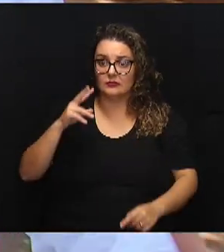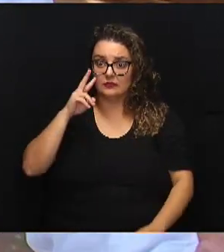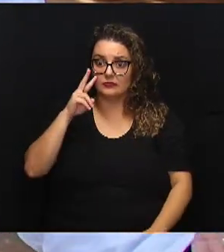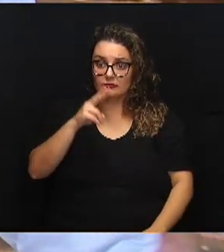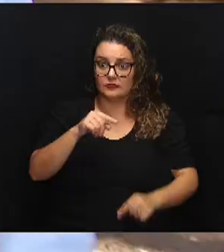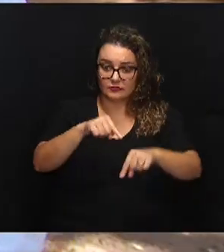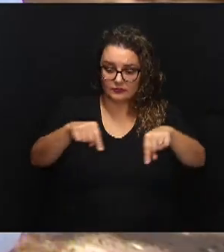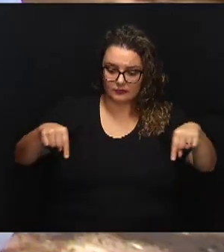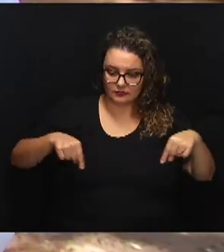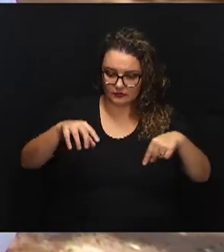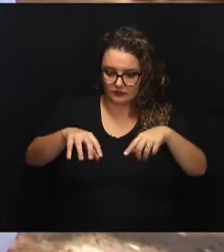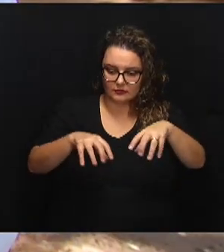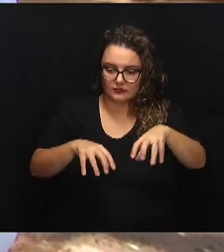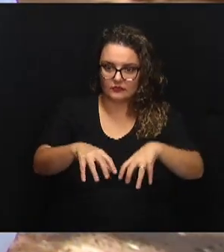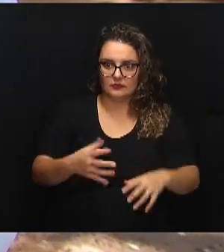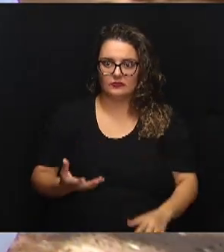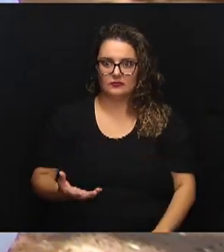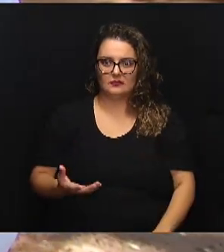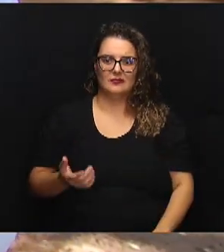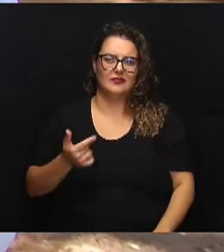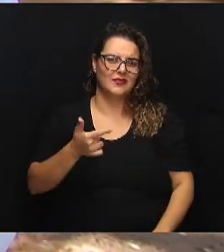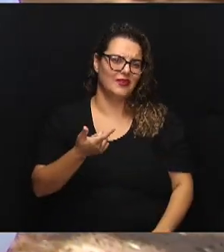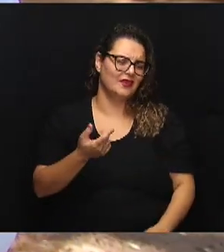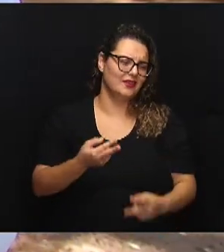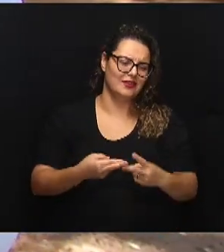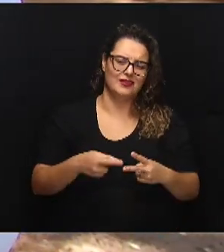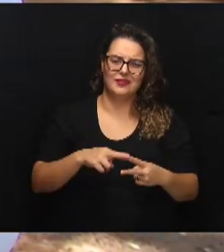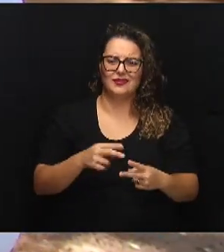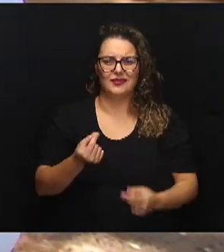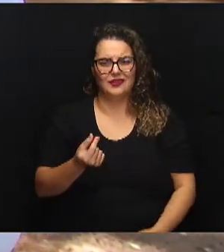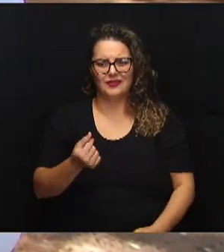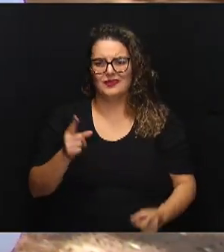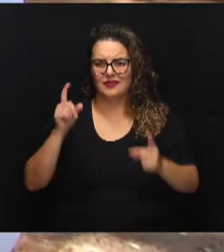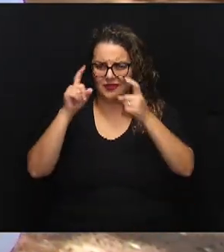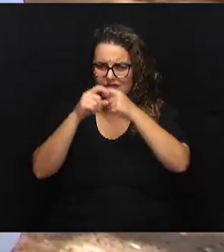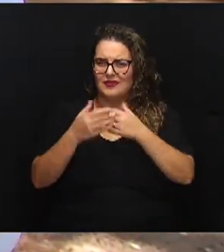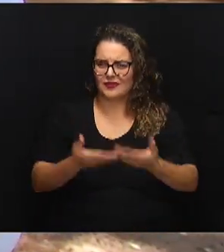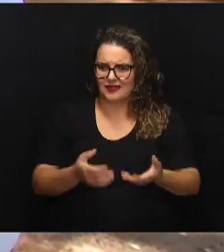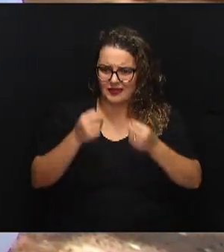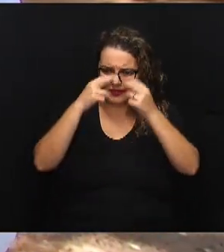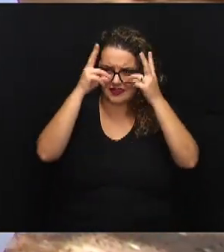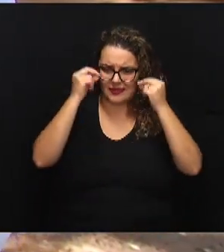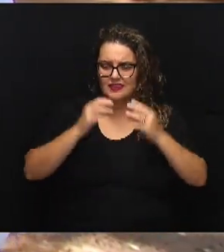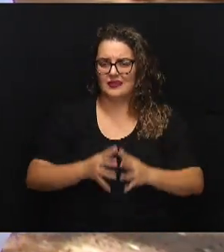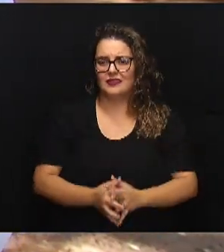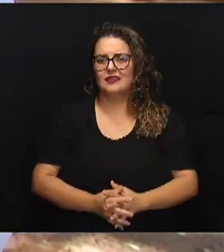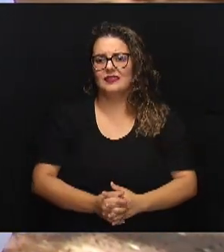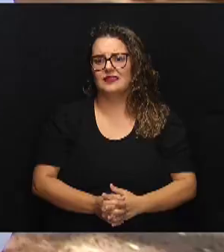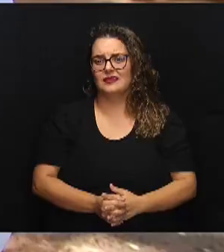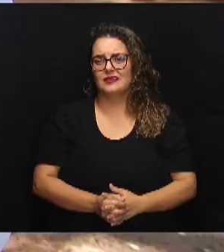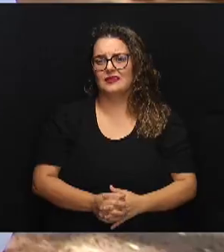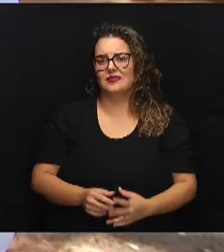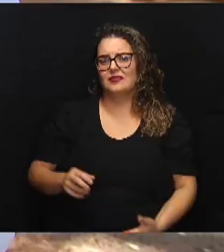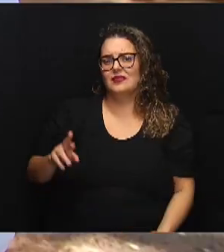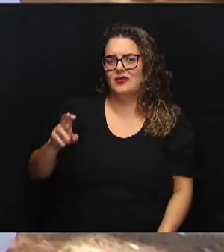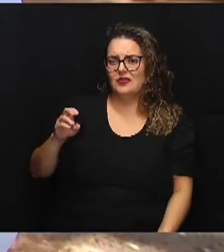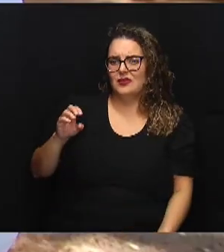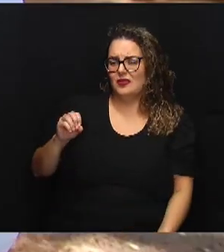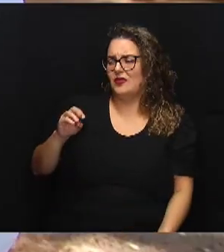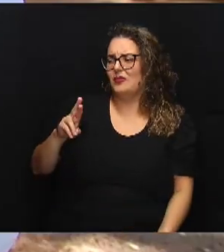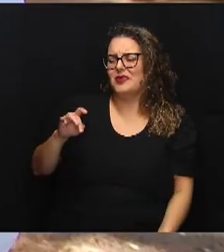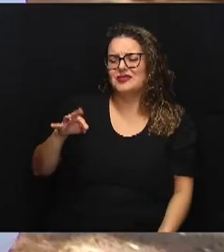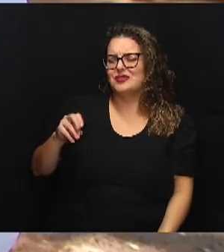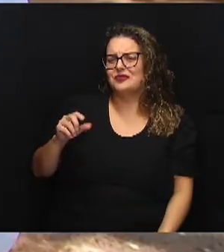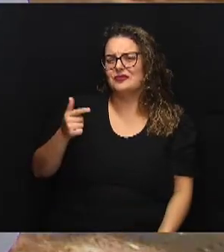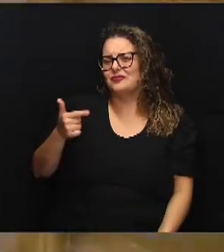maquete da enfermaria, eu falei, sem recursos, sem condições, vai ser difícil sair essa enfermaria. Eu falei, Albertinho, não estou fazendo nada, semana que vem eu dou uma